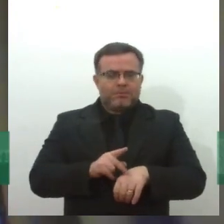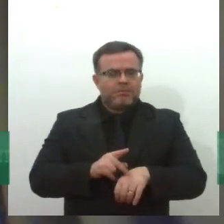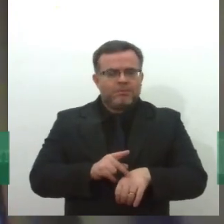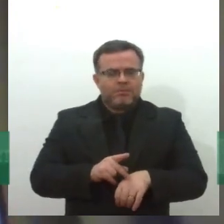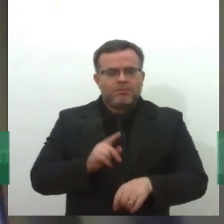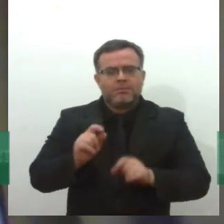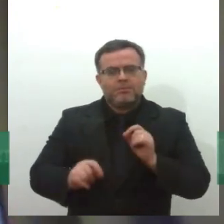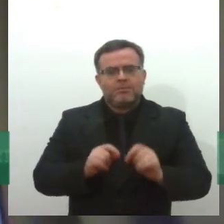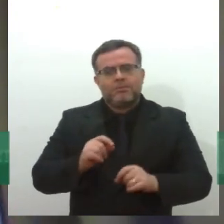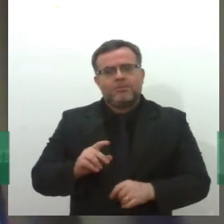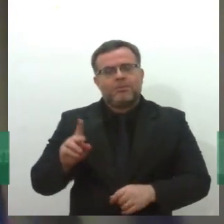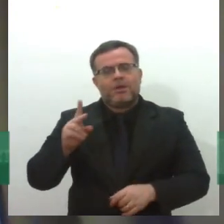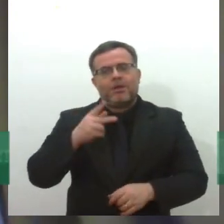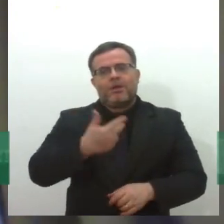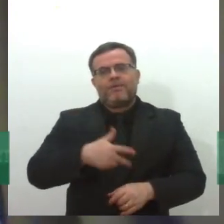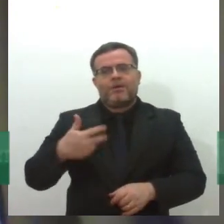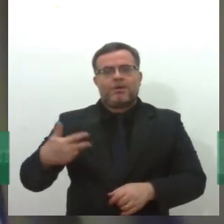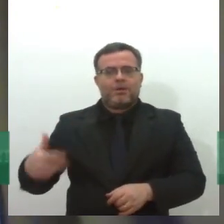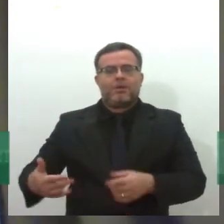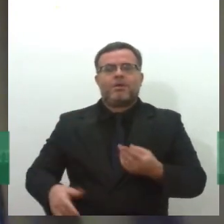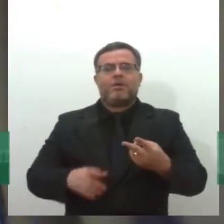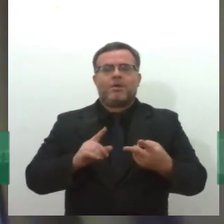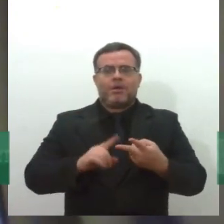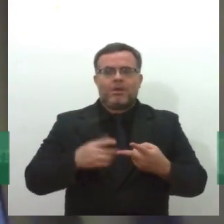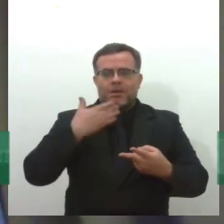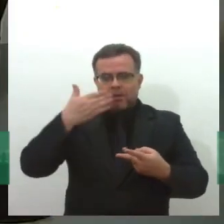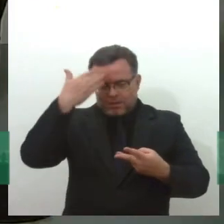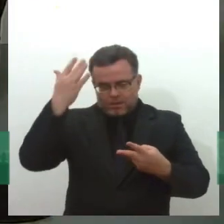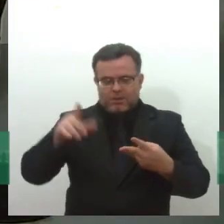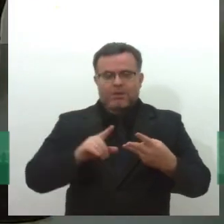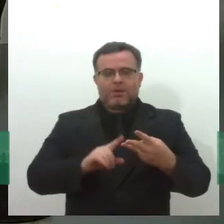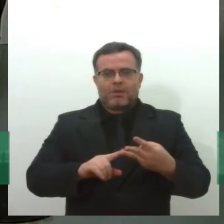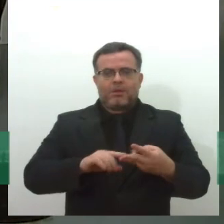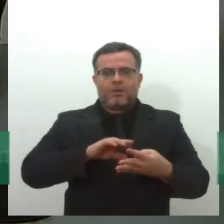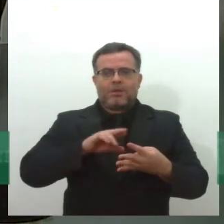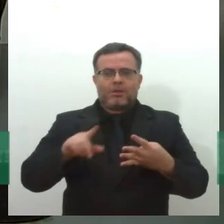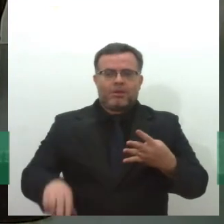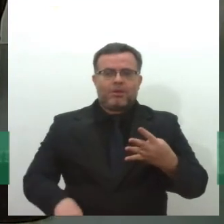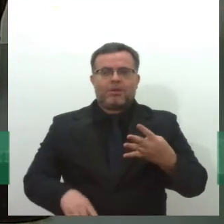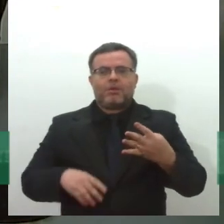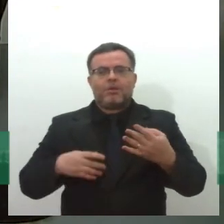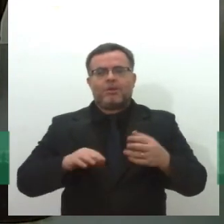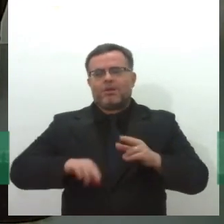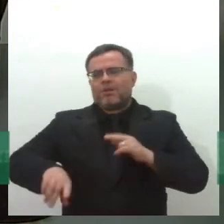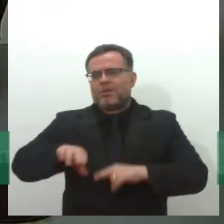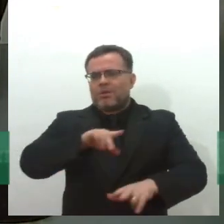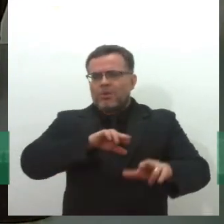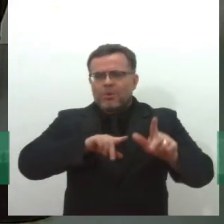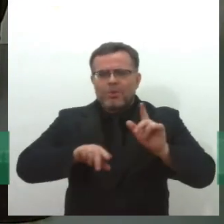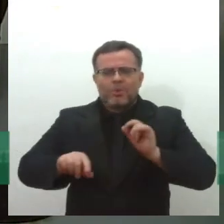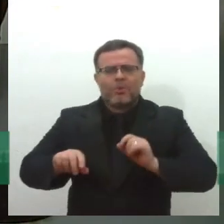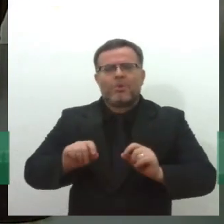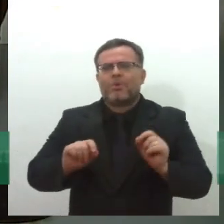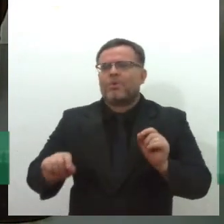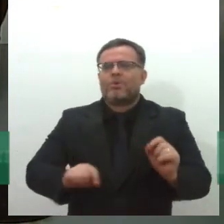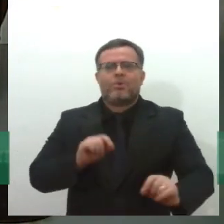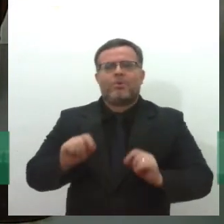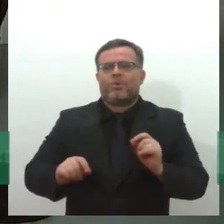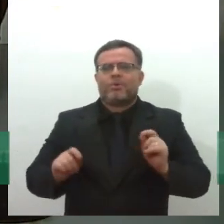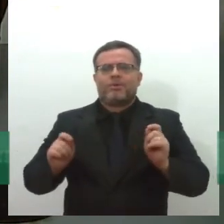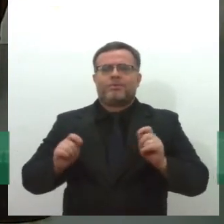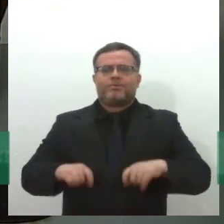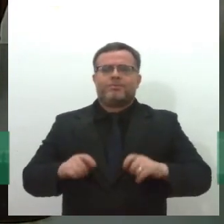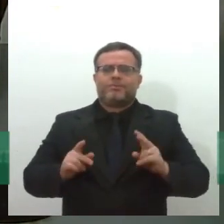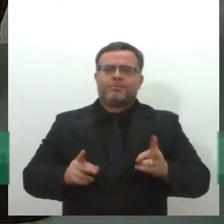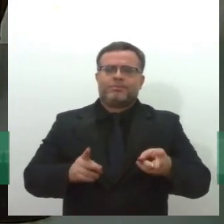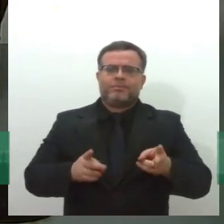Então, a Venezuela, a Arábia Saudita, Emirados Árabes, Kuwait, Nigéria, todos os países que são totalmente dependentes da indústria de petróleo. O